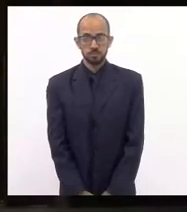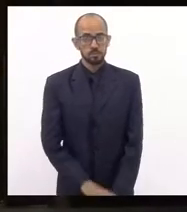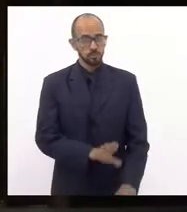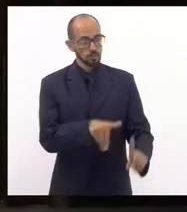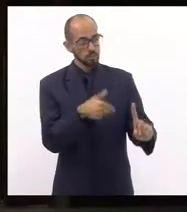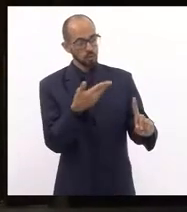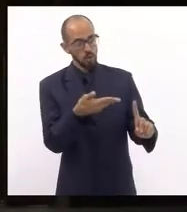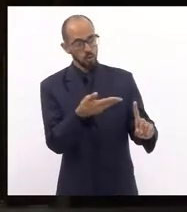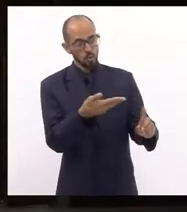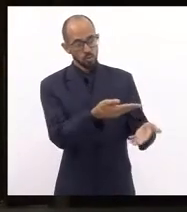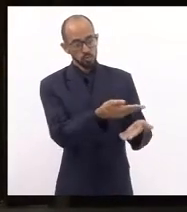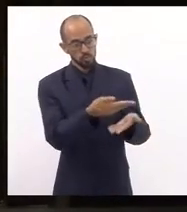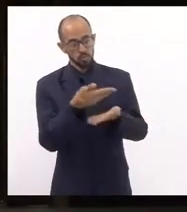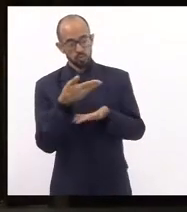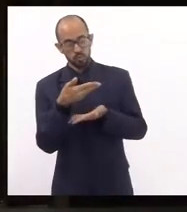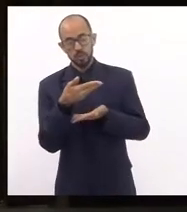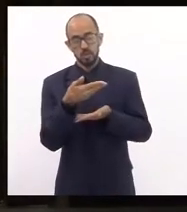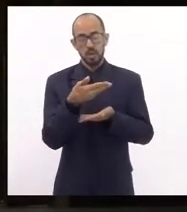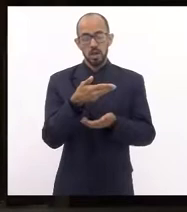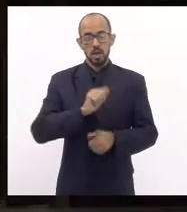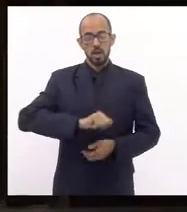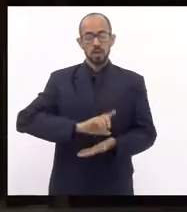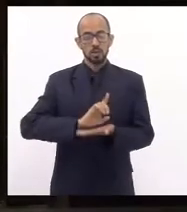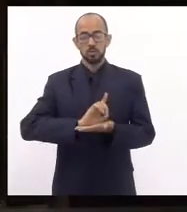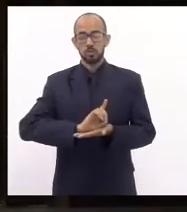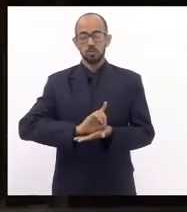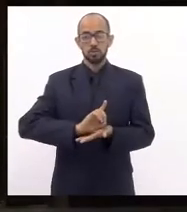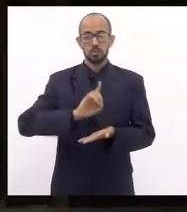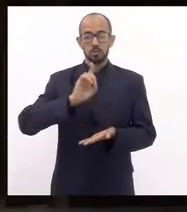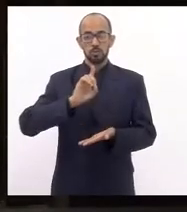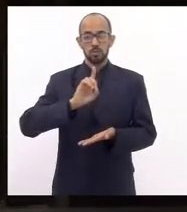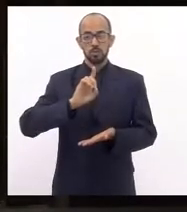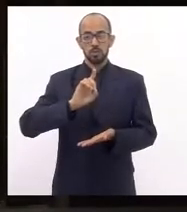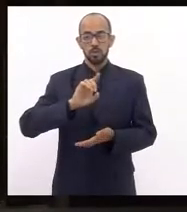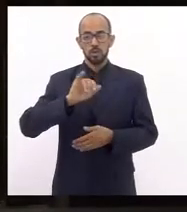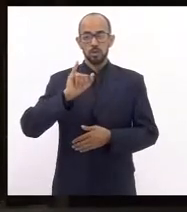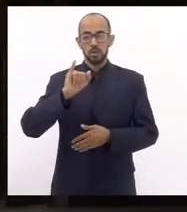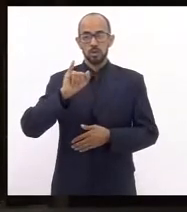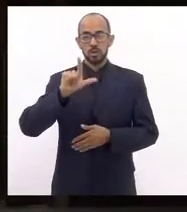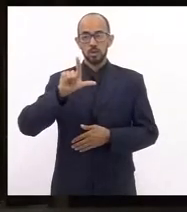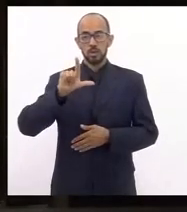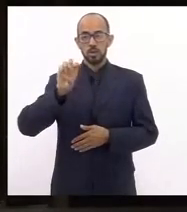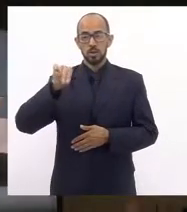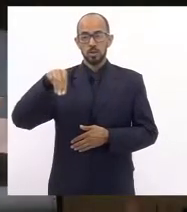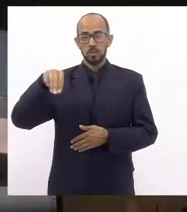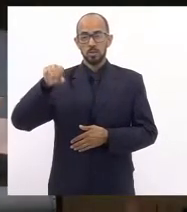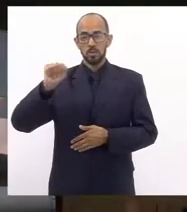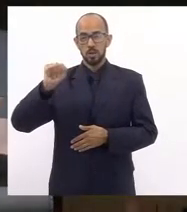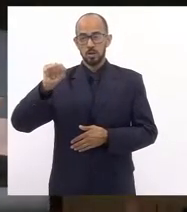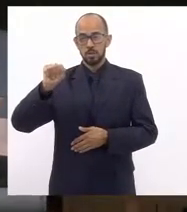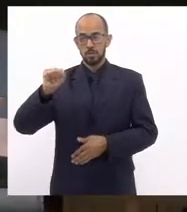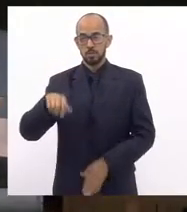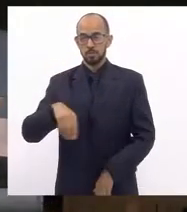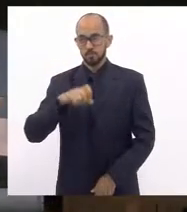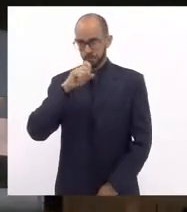Tenho a honra de chamar a excelentíssima doutora Ilma Marques José.